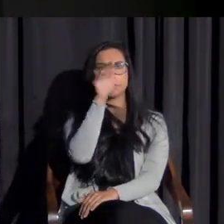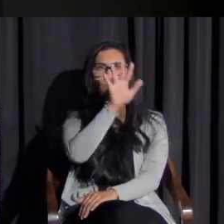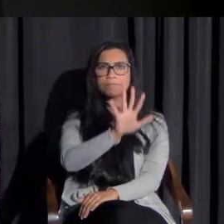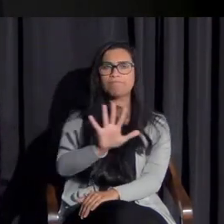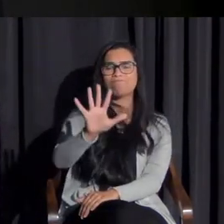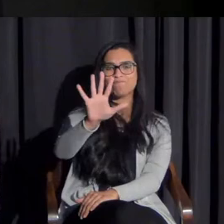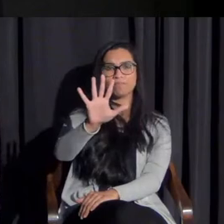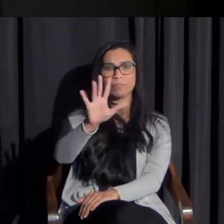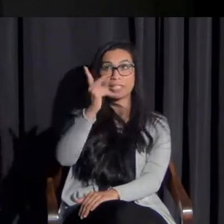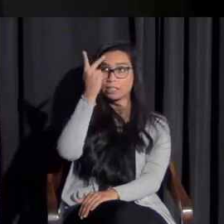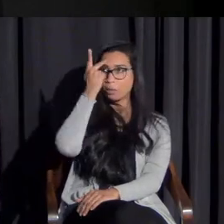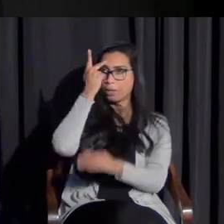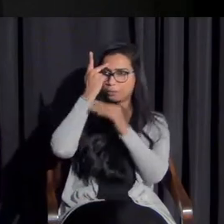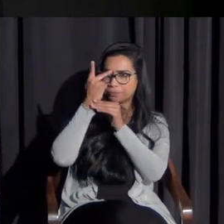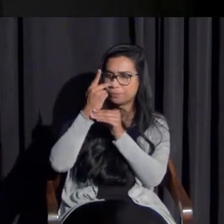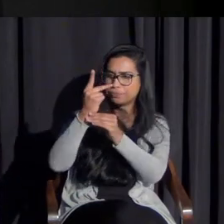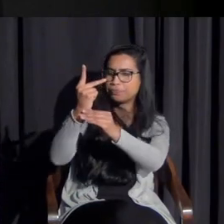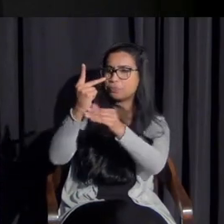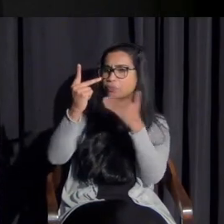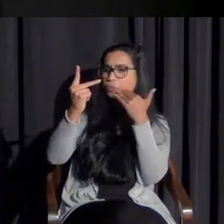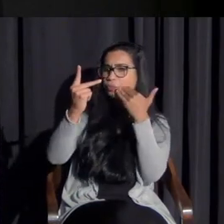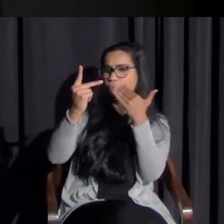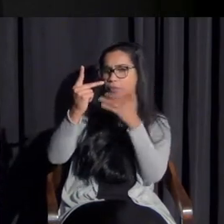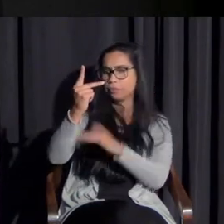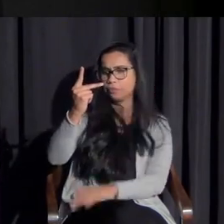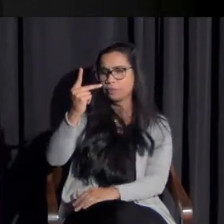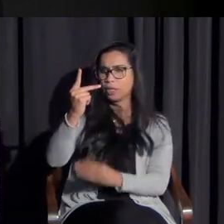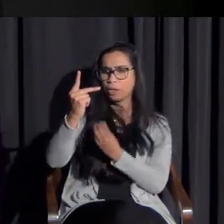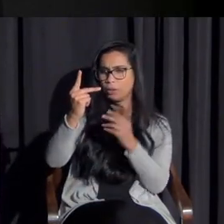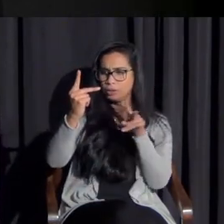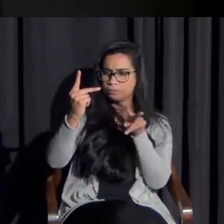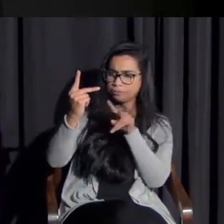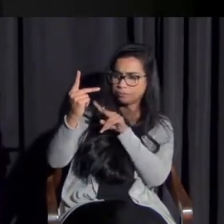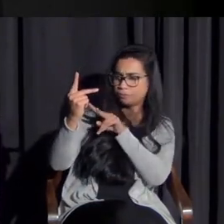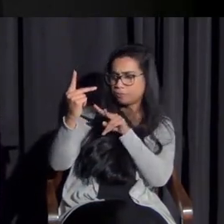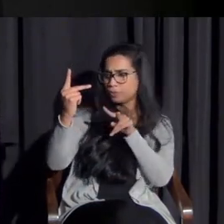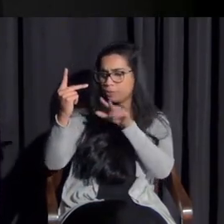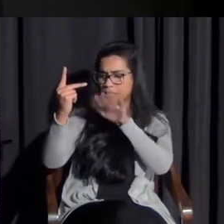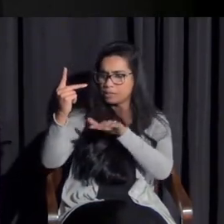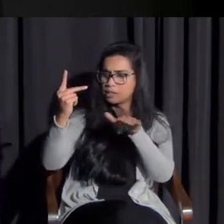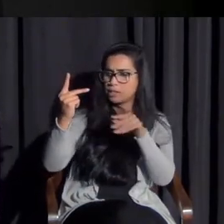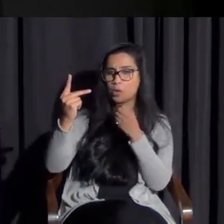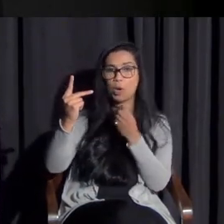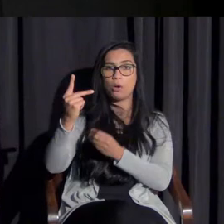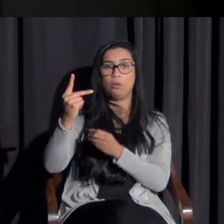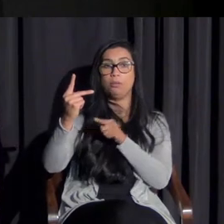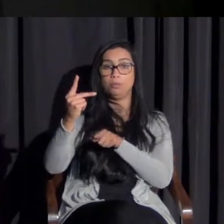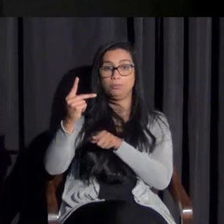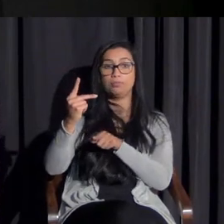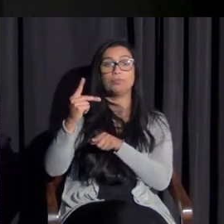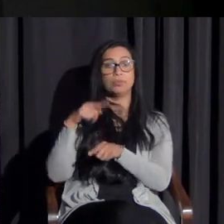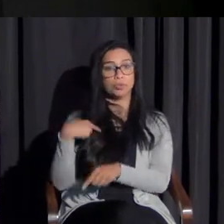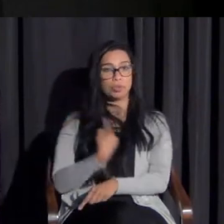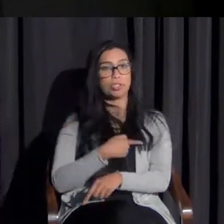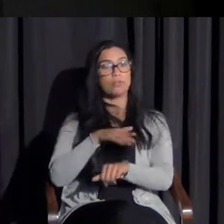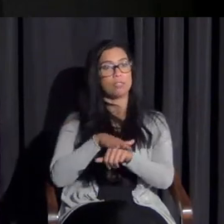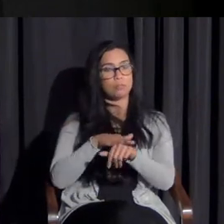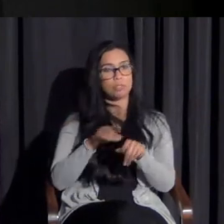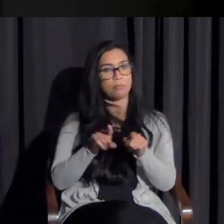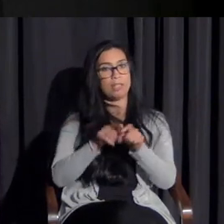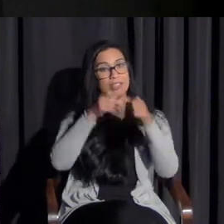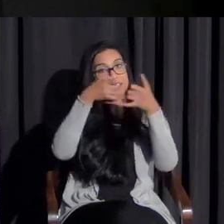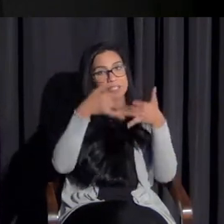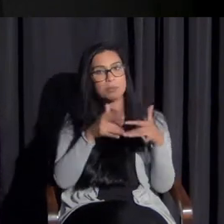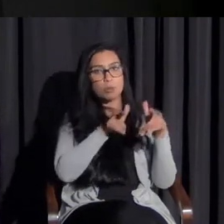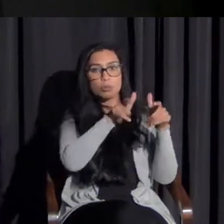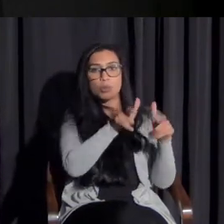que as infâncias estão para todas elas, né, para além desse recorte, inclusive, central que aqui estamos. E, falando desse